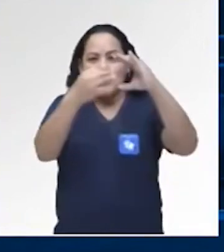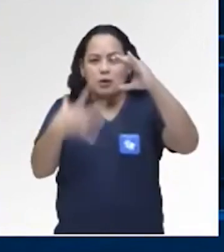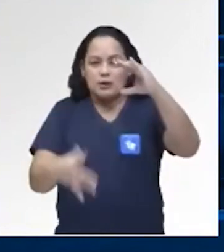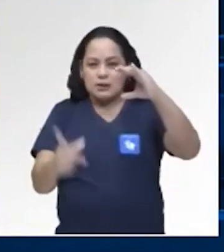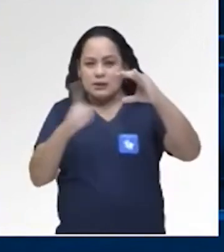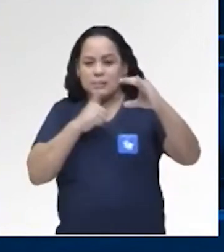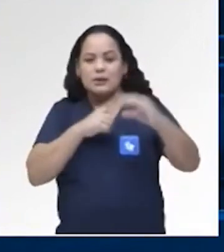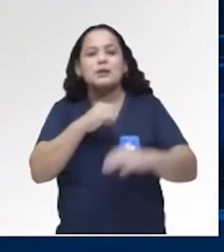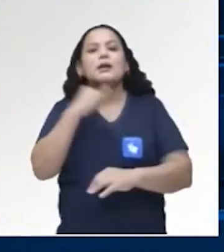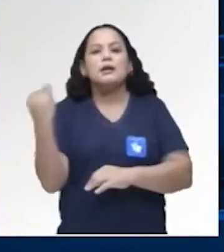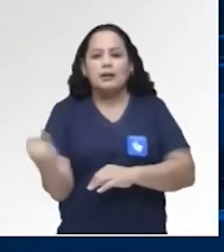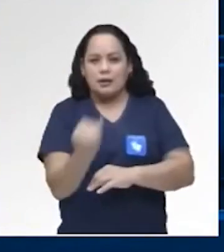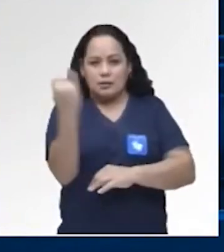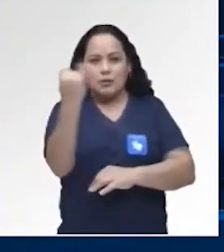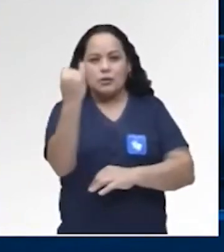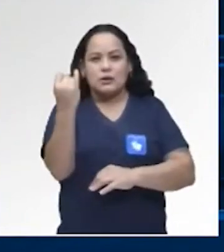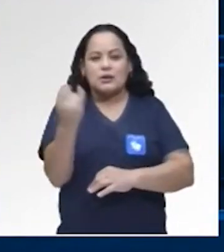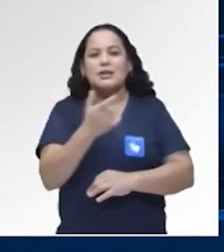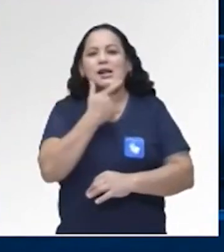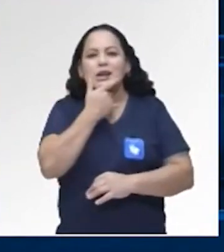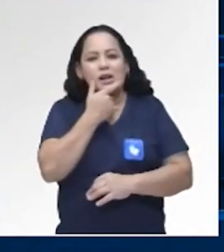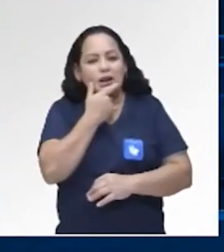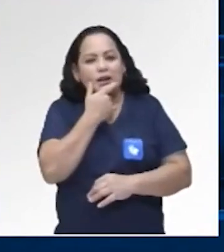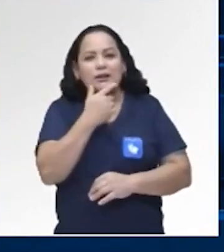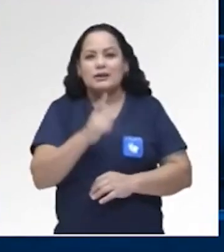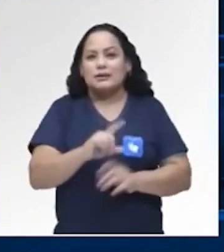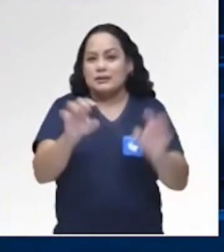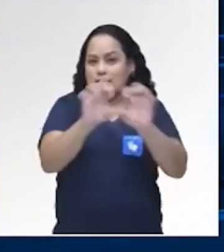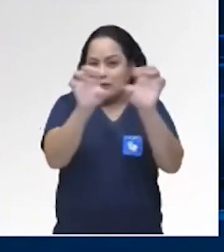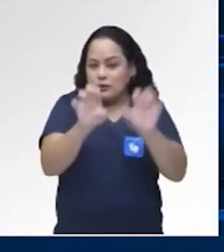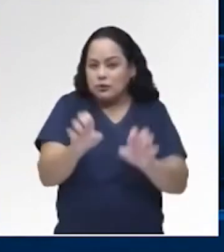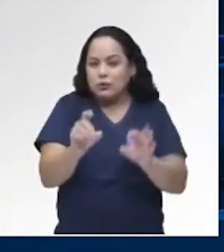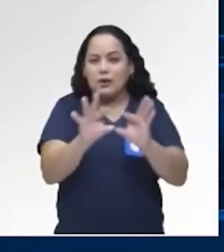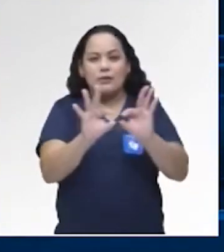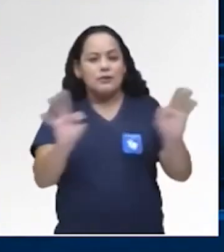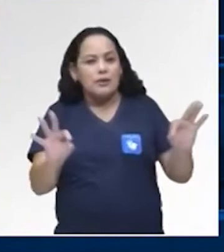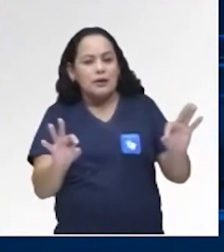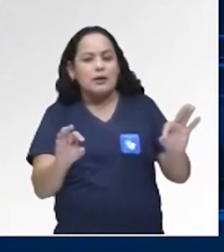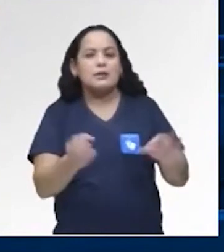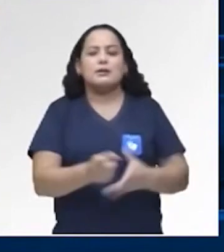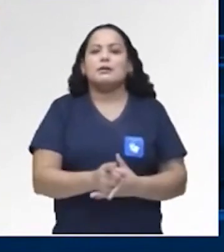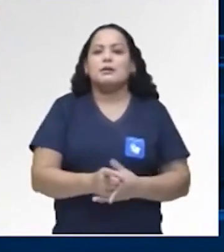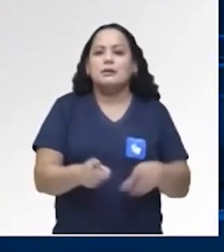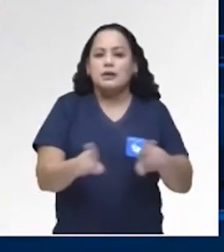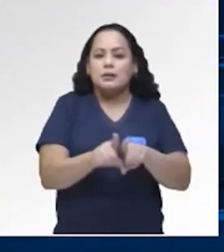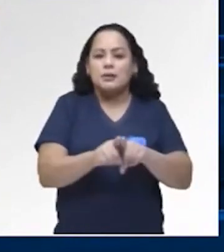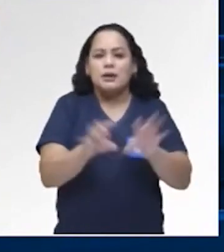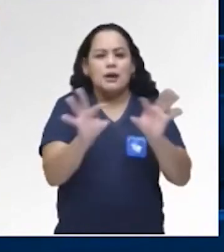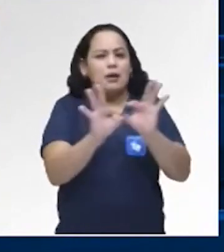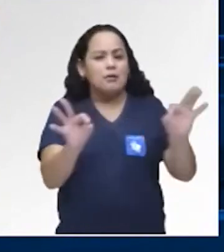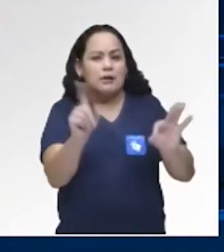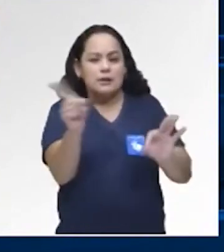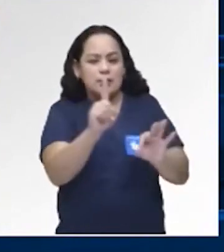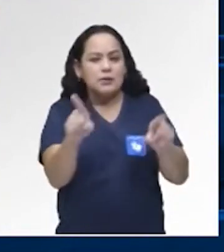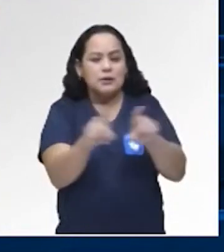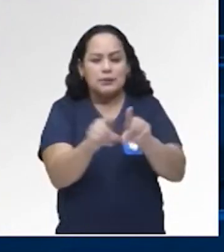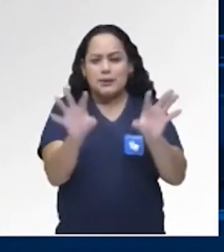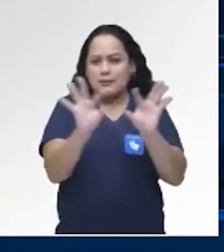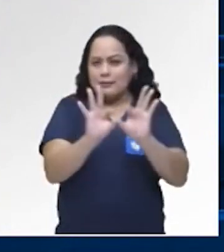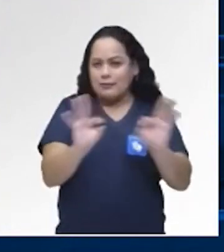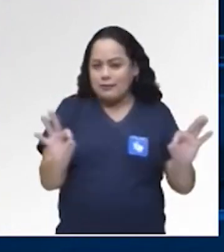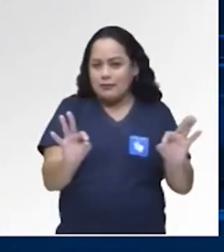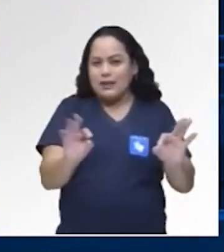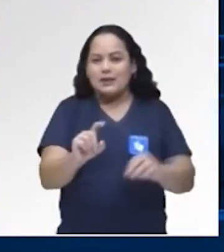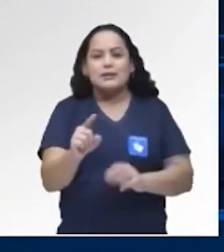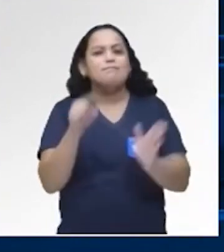muita importância dentro da língua inglesa, dentro das estruturas, tanto das frases negativas quanto das interrogativas.